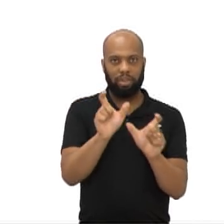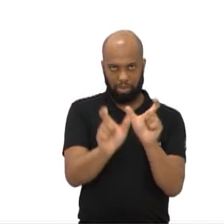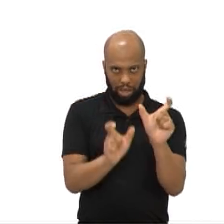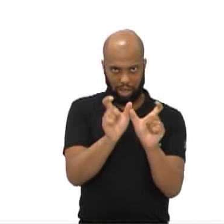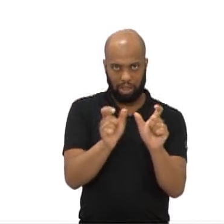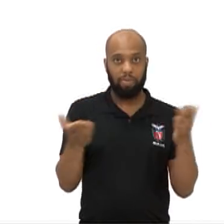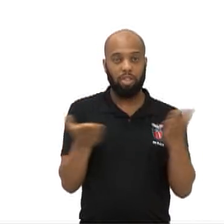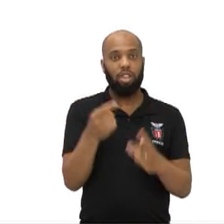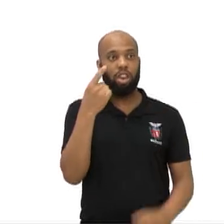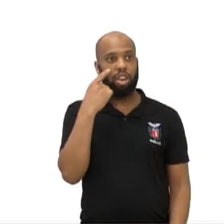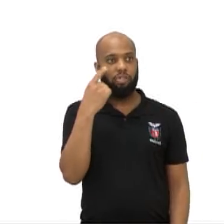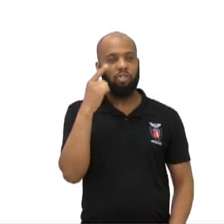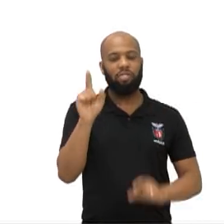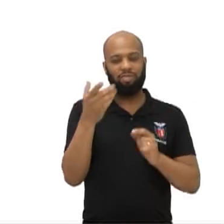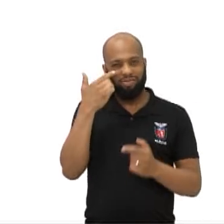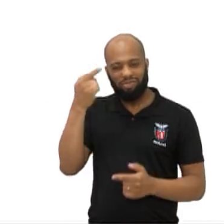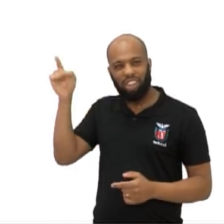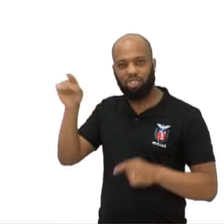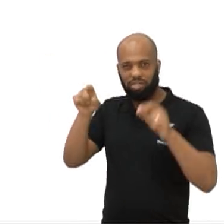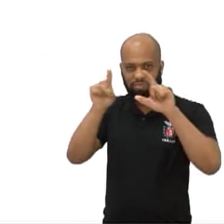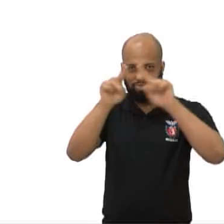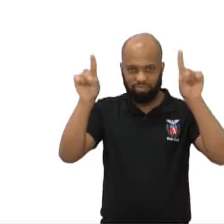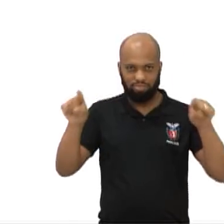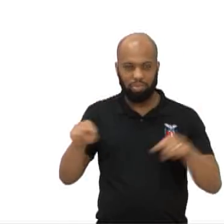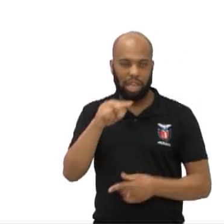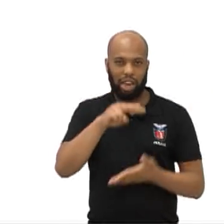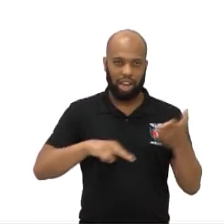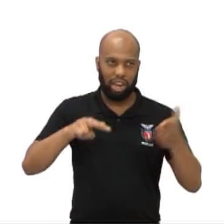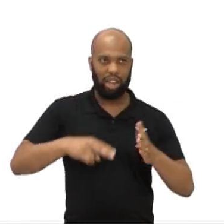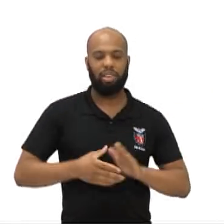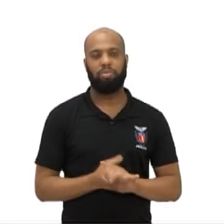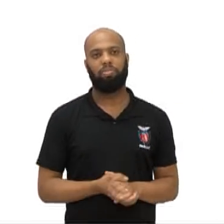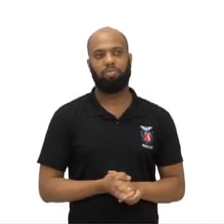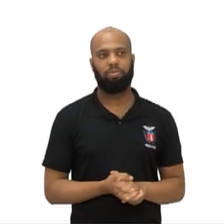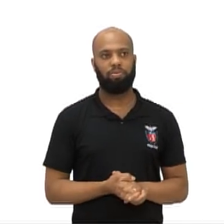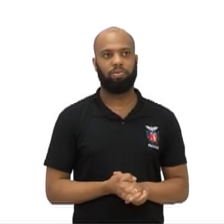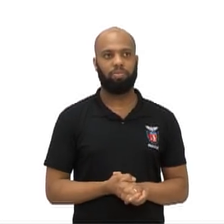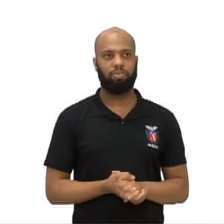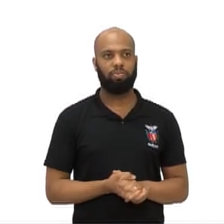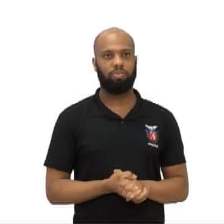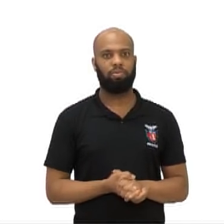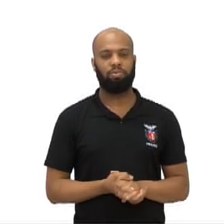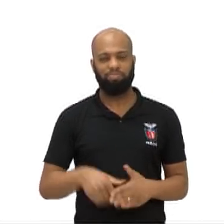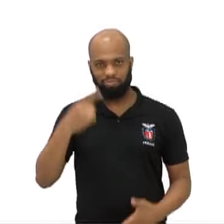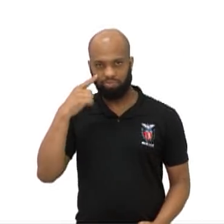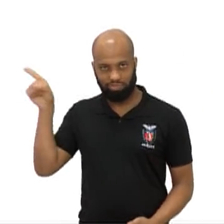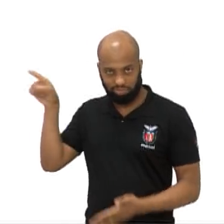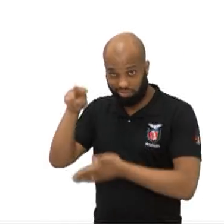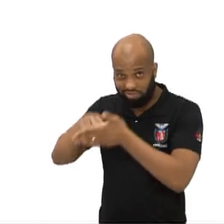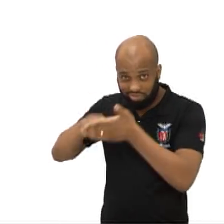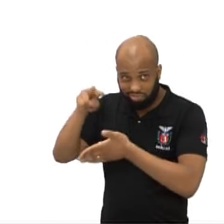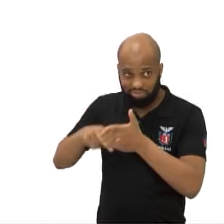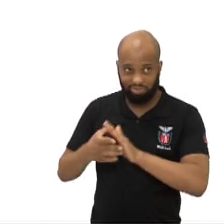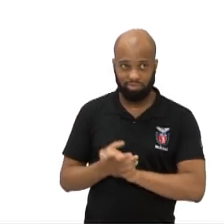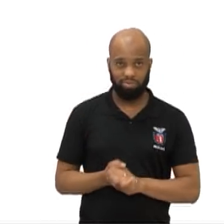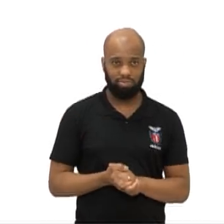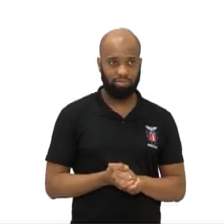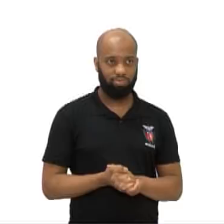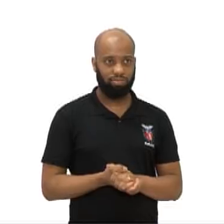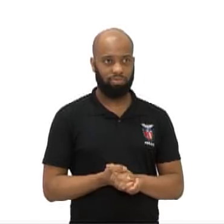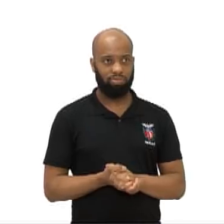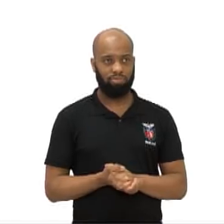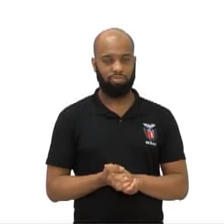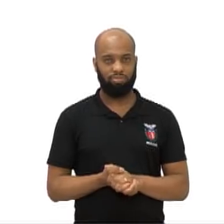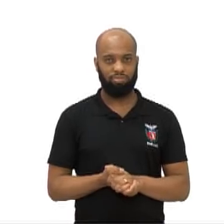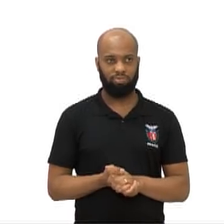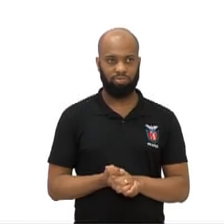novo, né, vendo o pôr do sol, e na sequência, não está à venda. Eu estou vendo o pôr